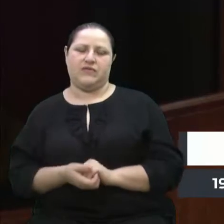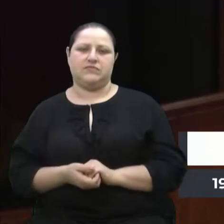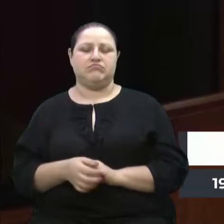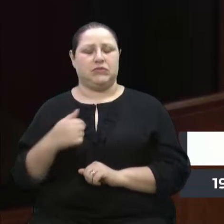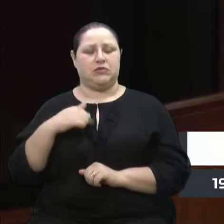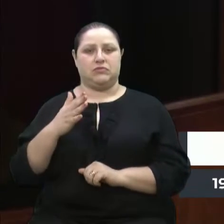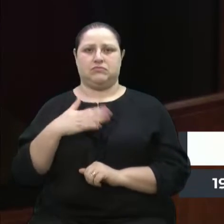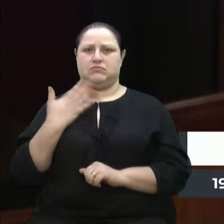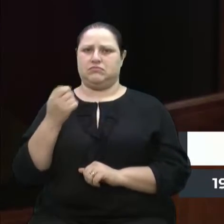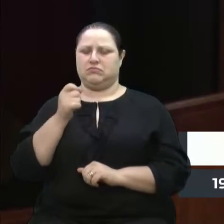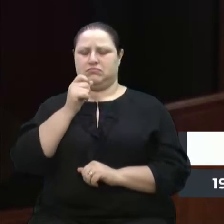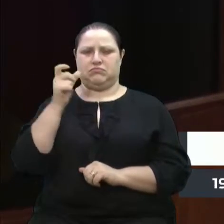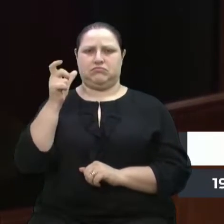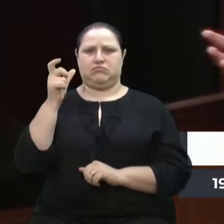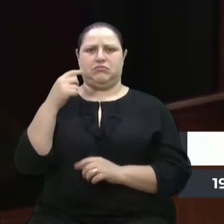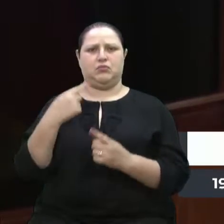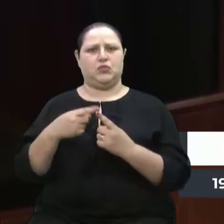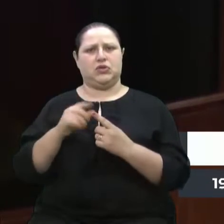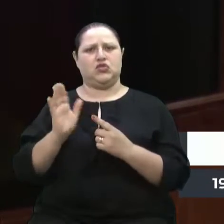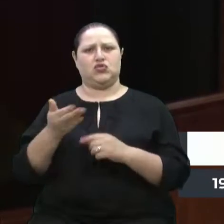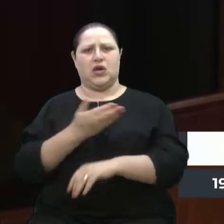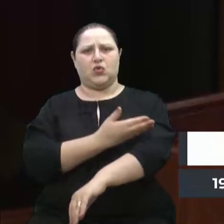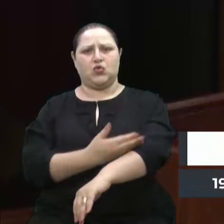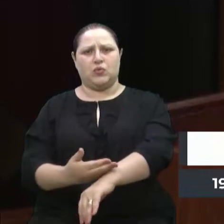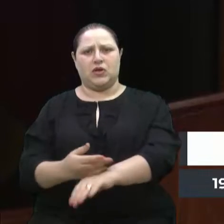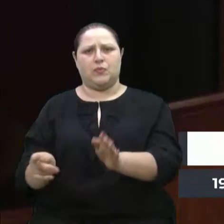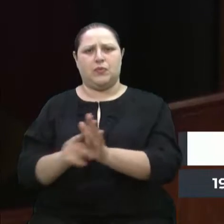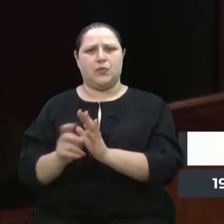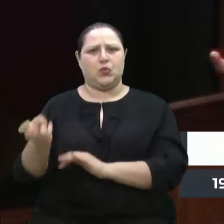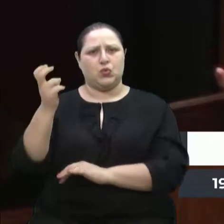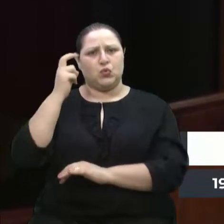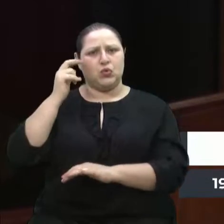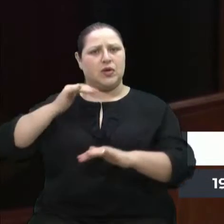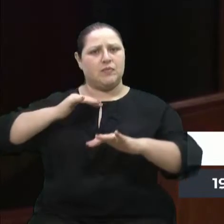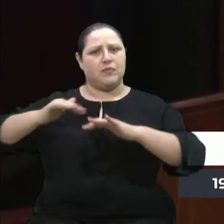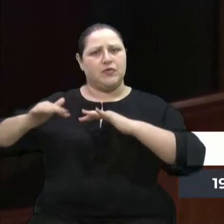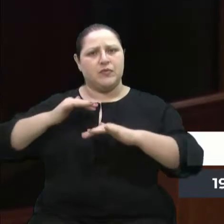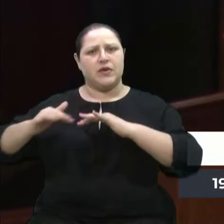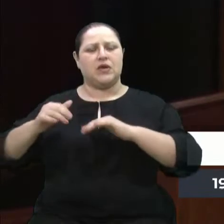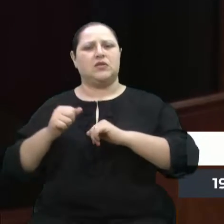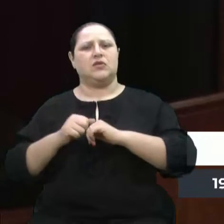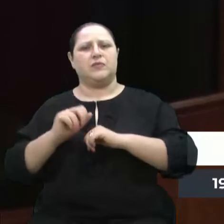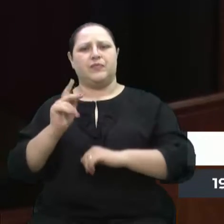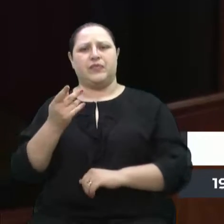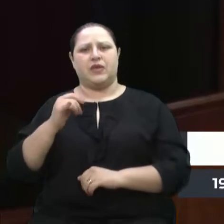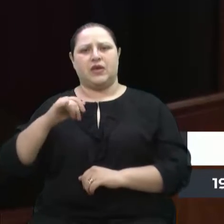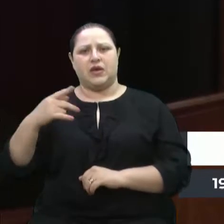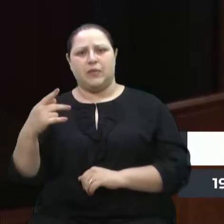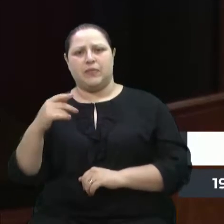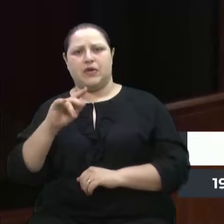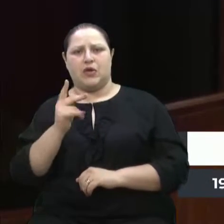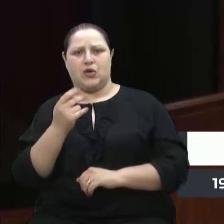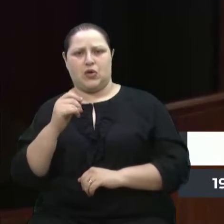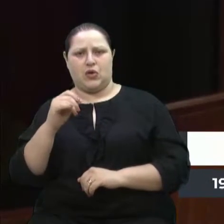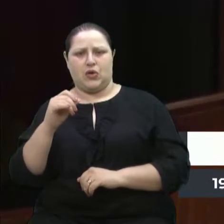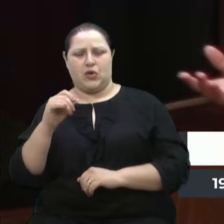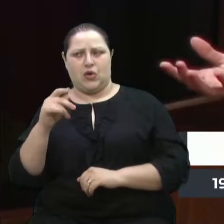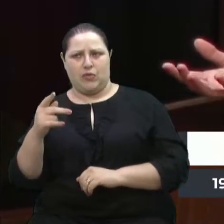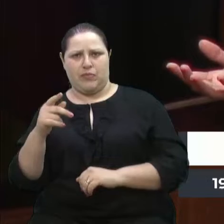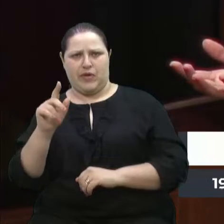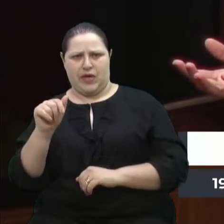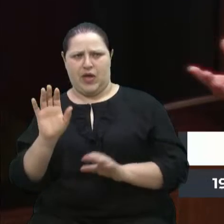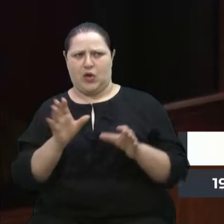surpresa, porque a gente está acostumado, né? É cultura, é um movimento, mas é porque é da periferia, porque é do